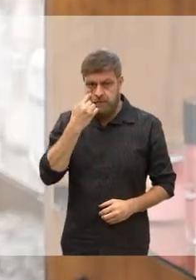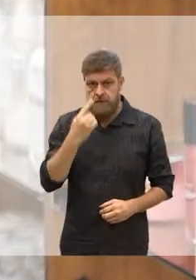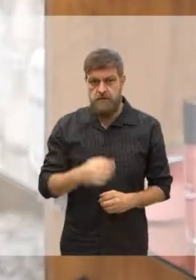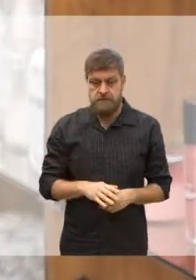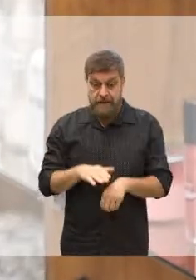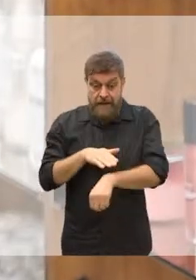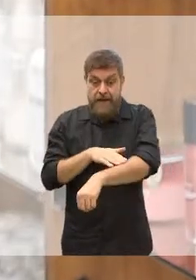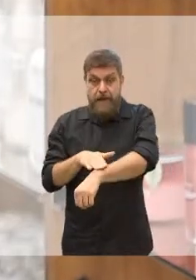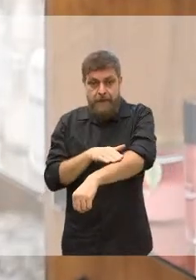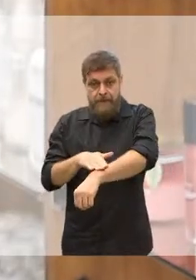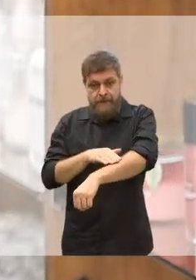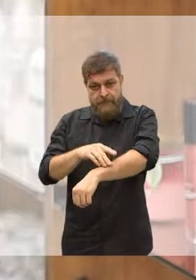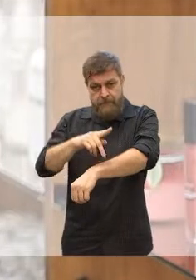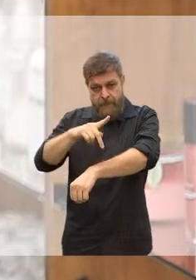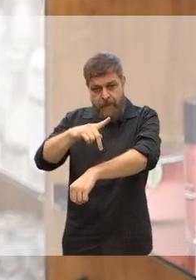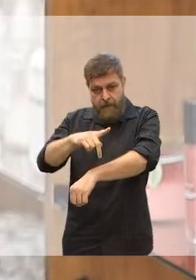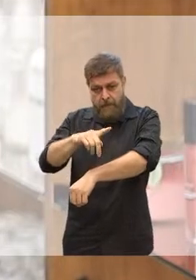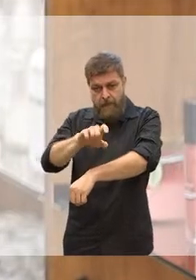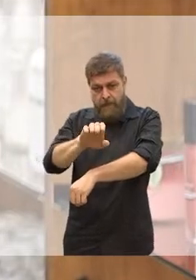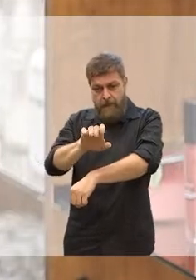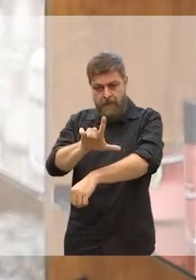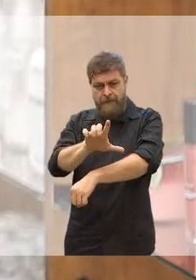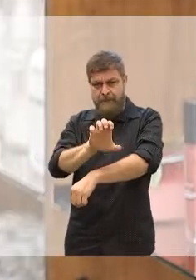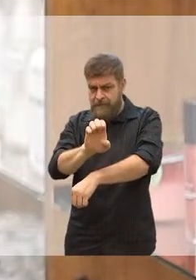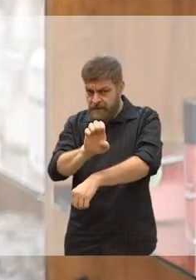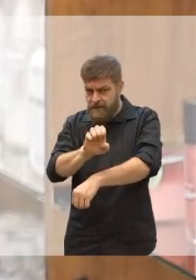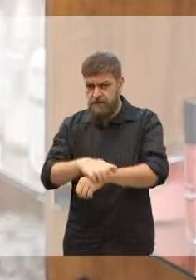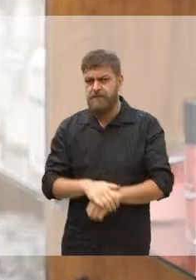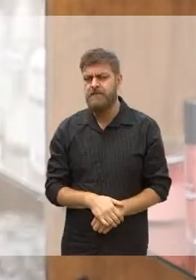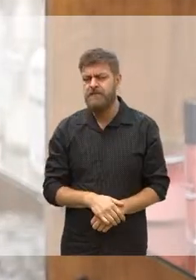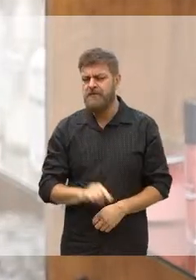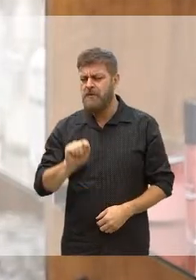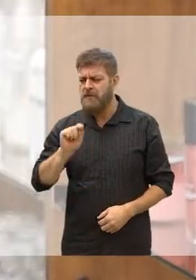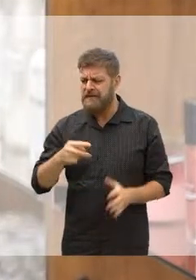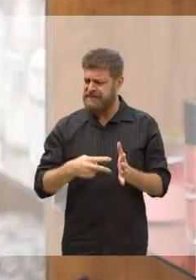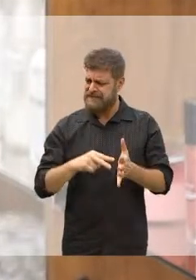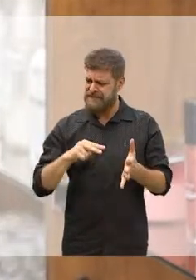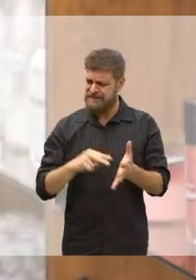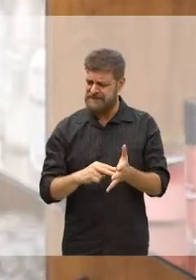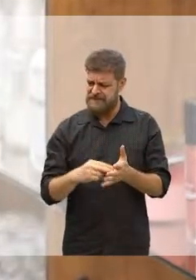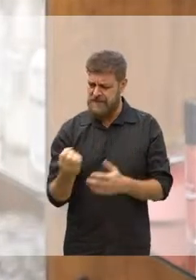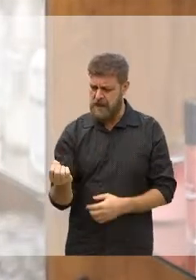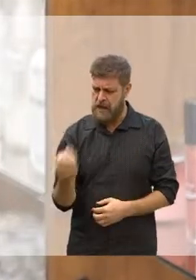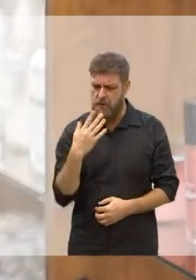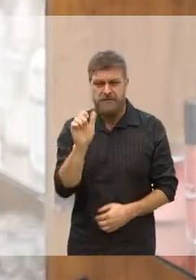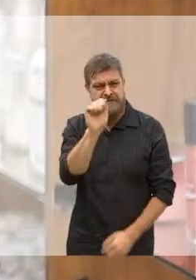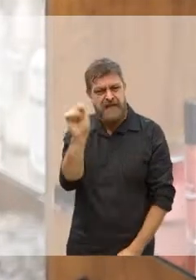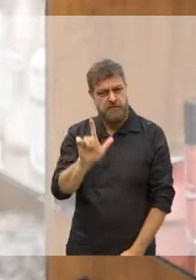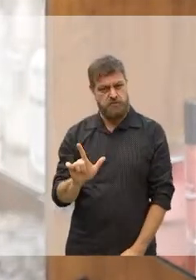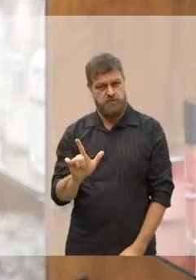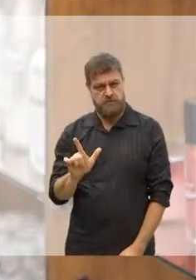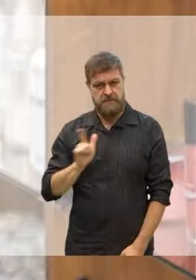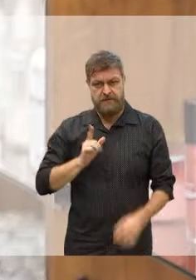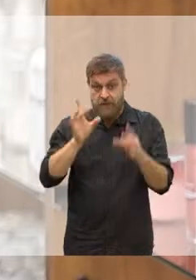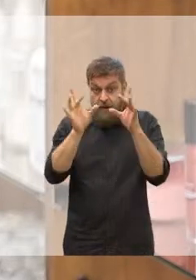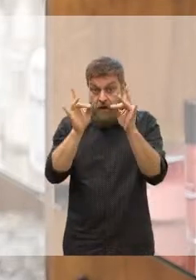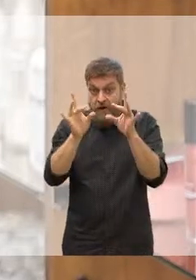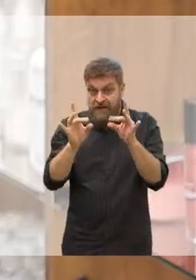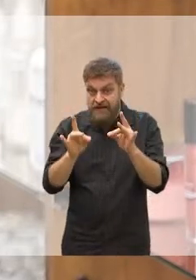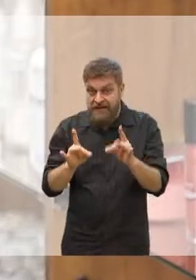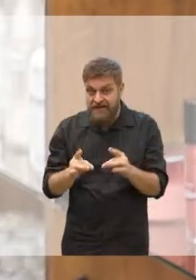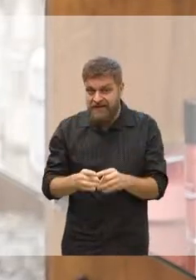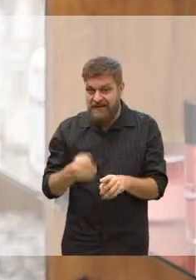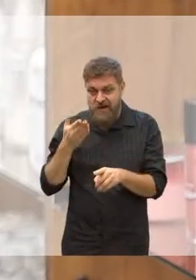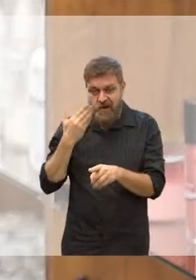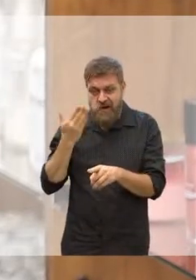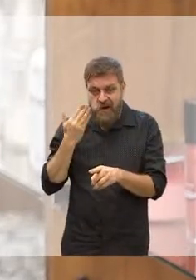olhos e até mesmo para a sua pele. Mas o que é essa luz azul? Bom, todos os detalhes você